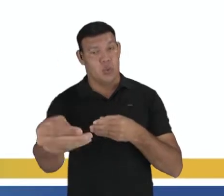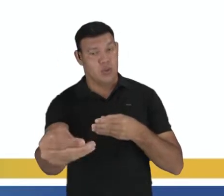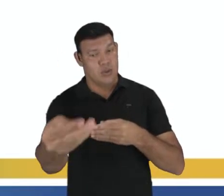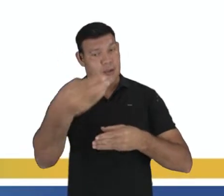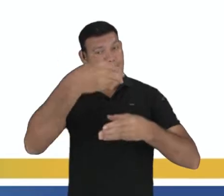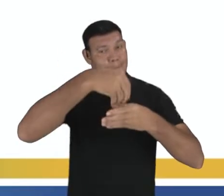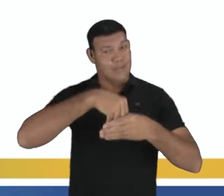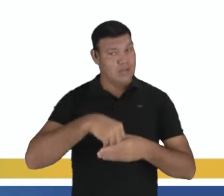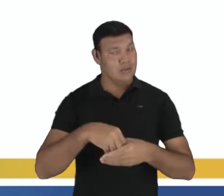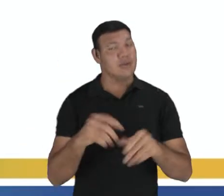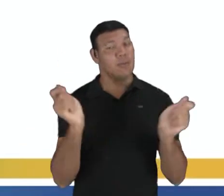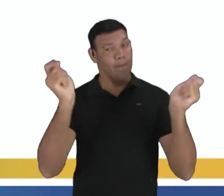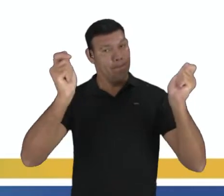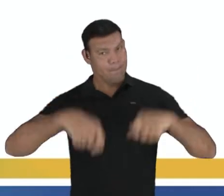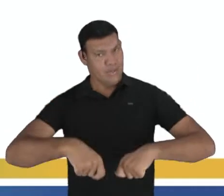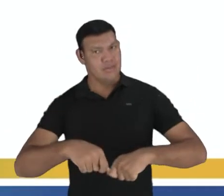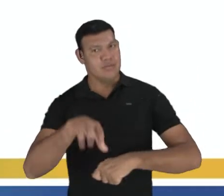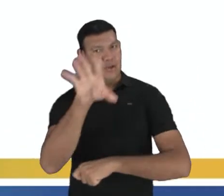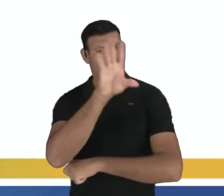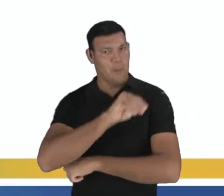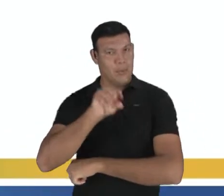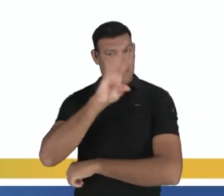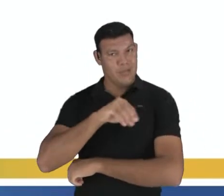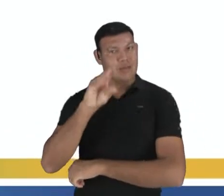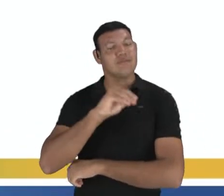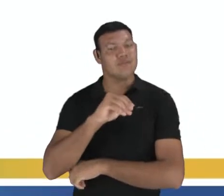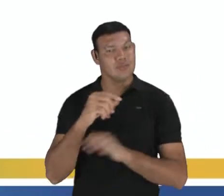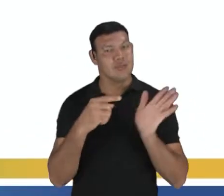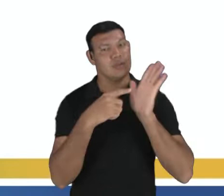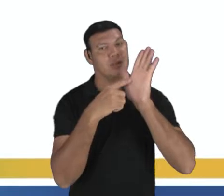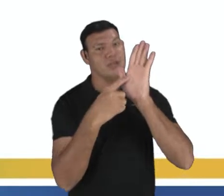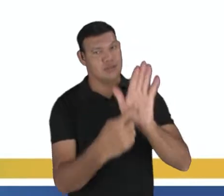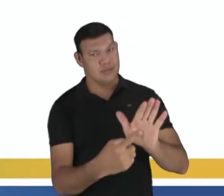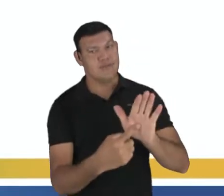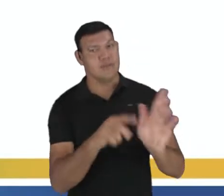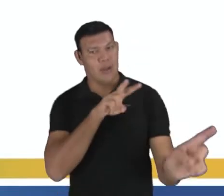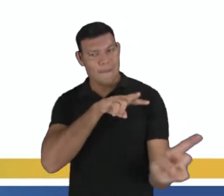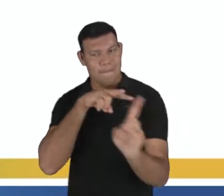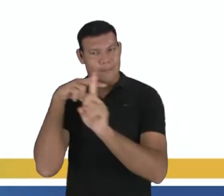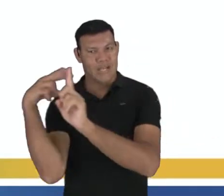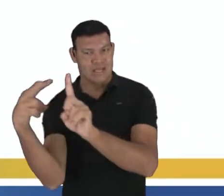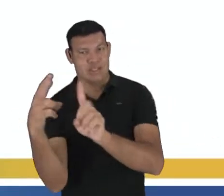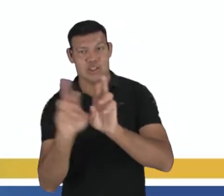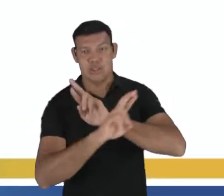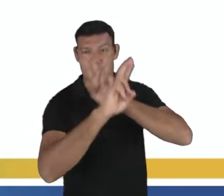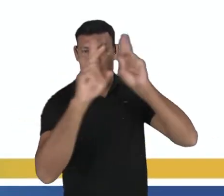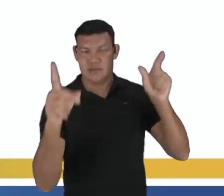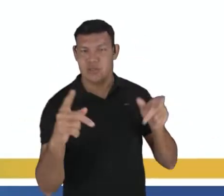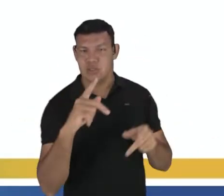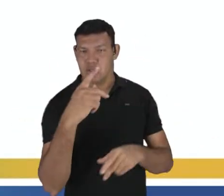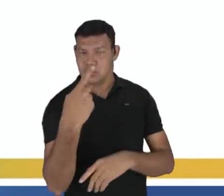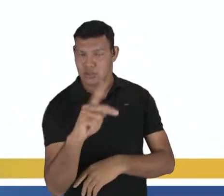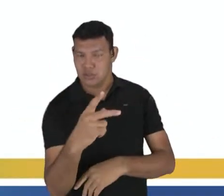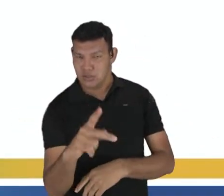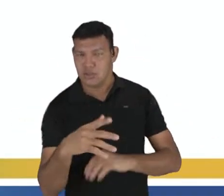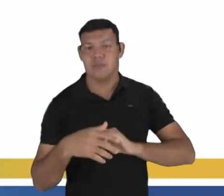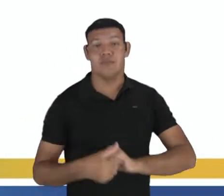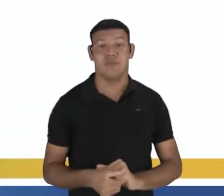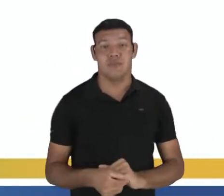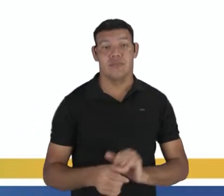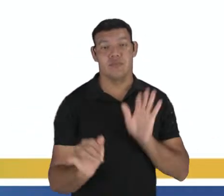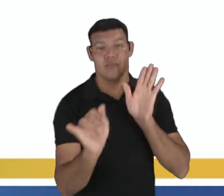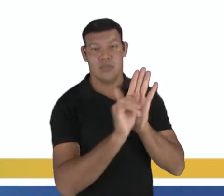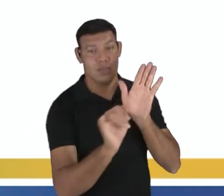implícitas, é permitido que o emissor mostre perspectivas diversas da sua, para se identificar a